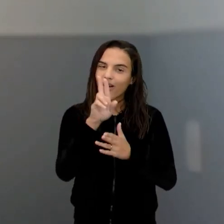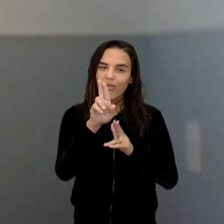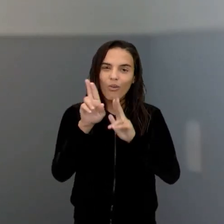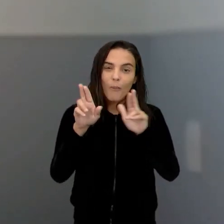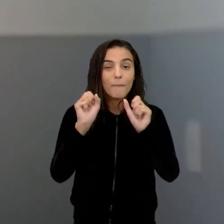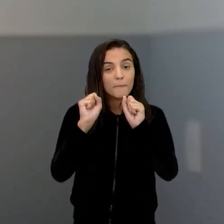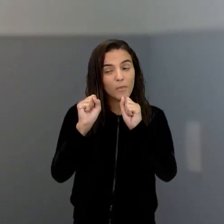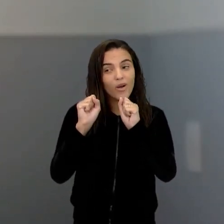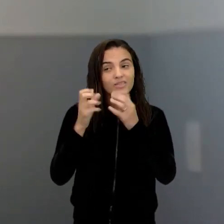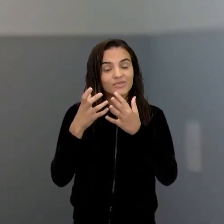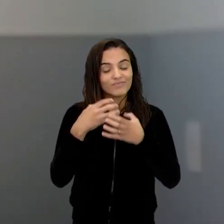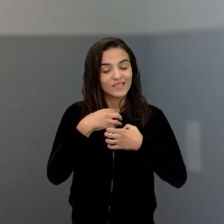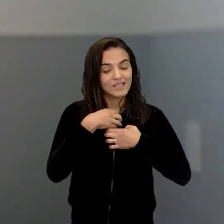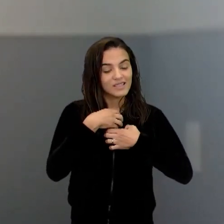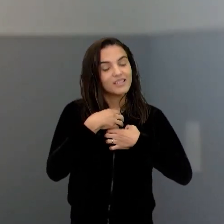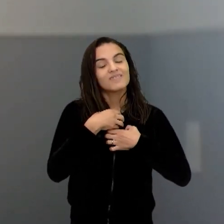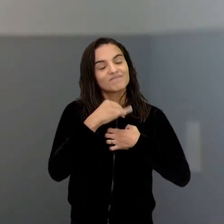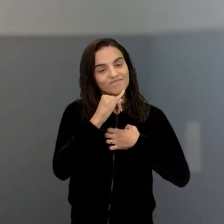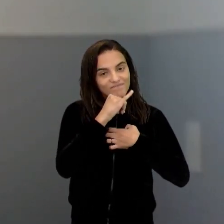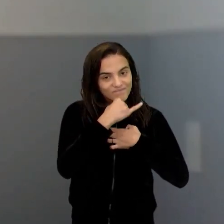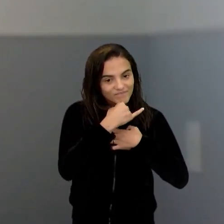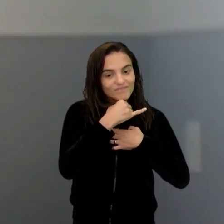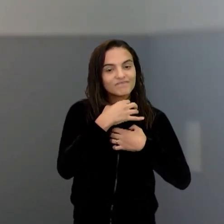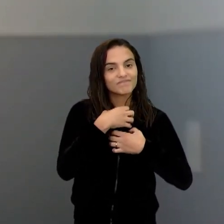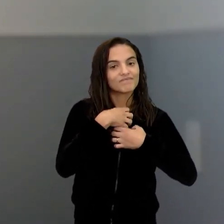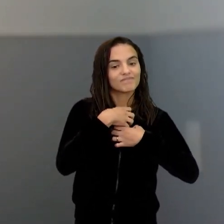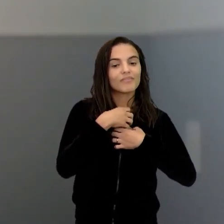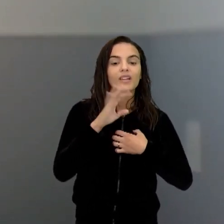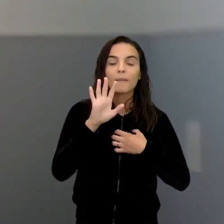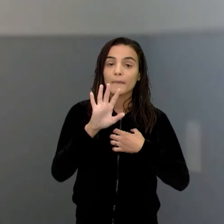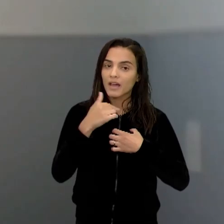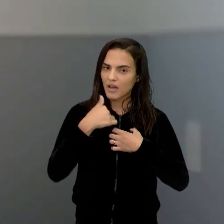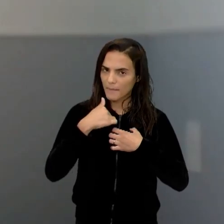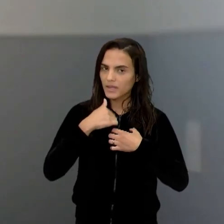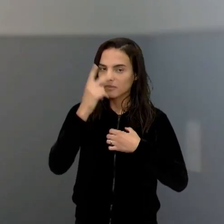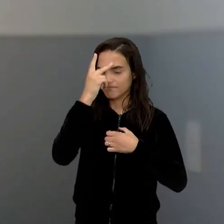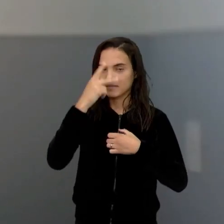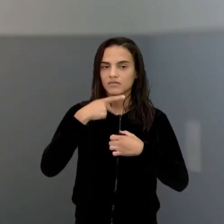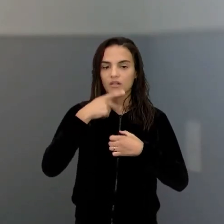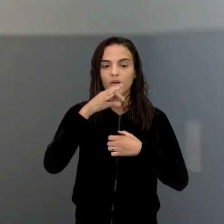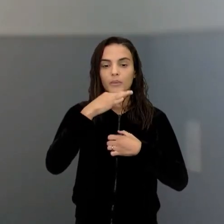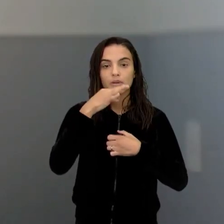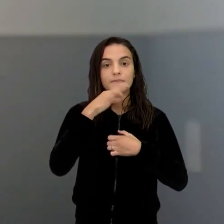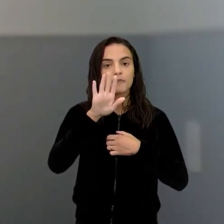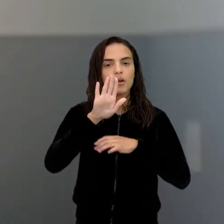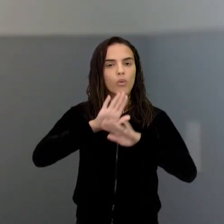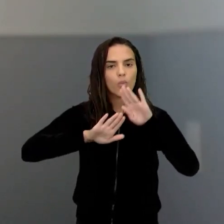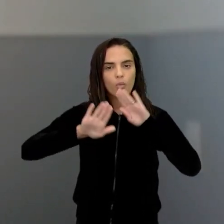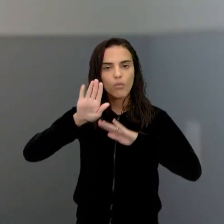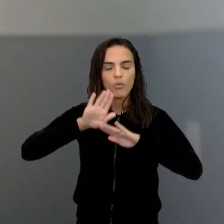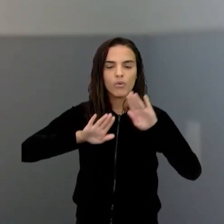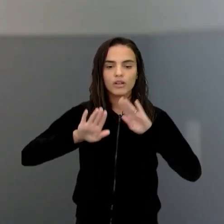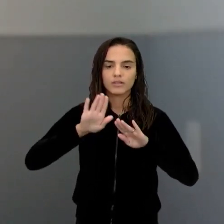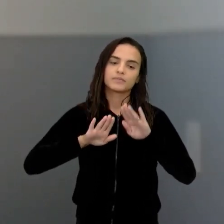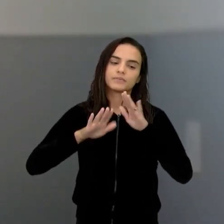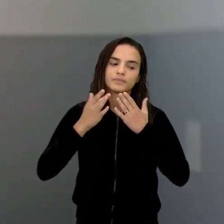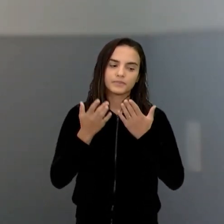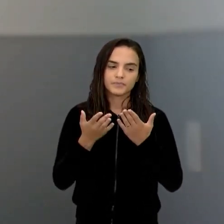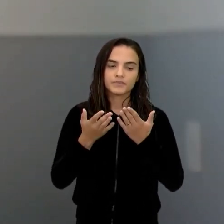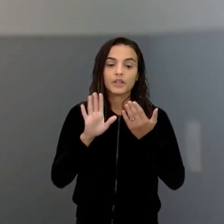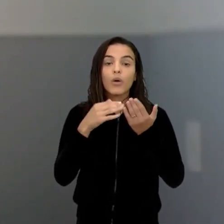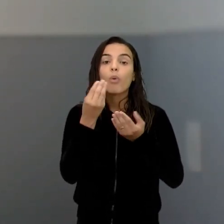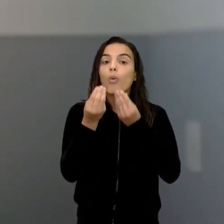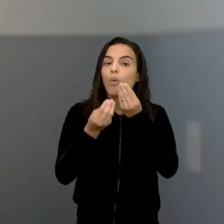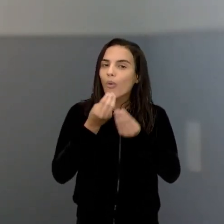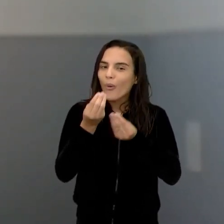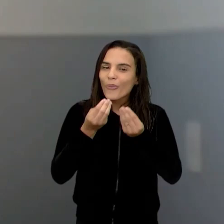pode incomodar, mas assim, o meu depoimento é que tomem cuidado da forma